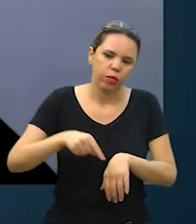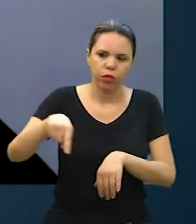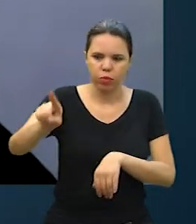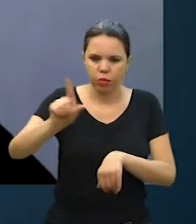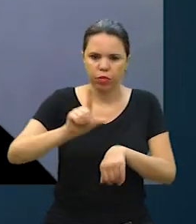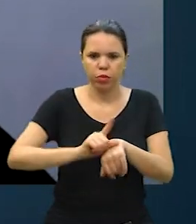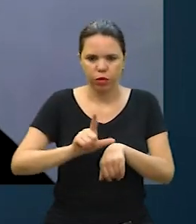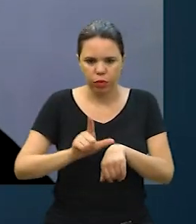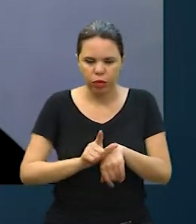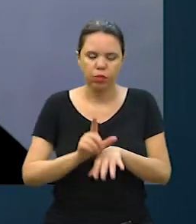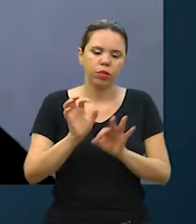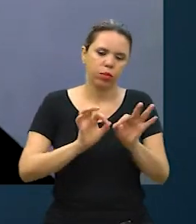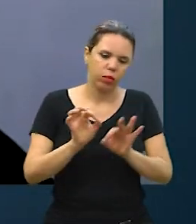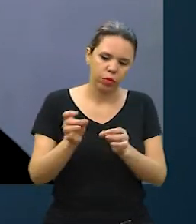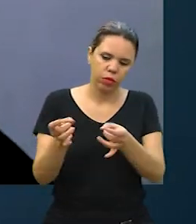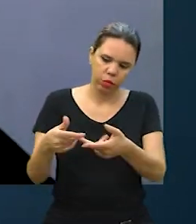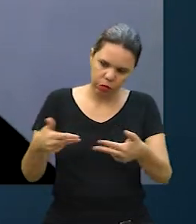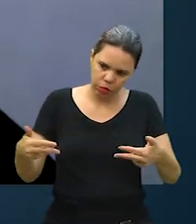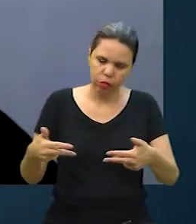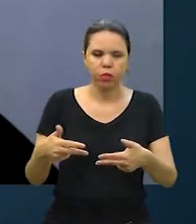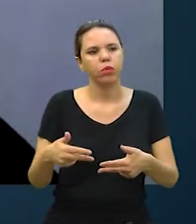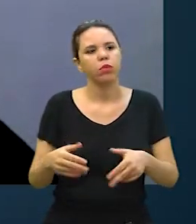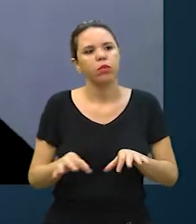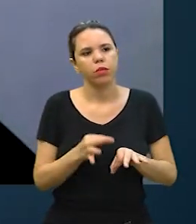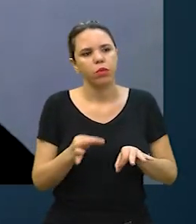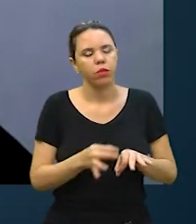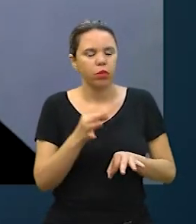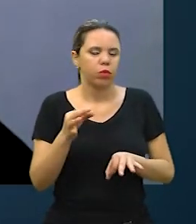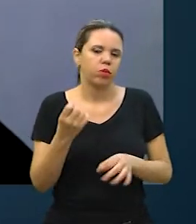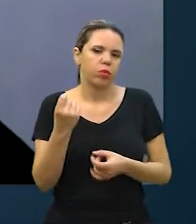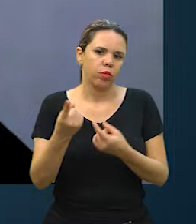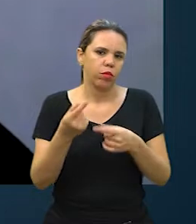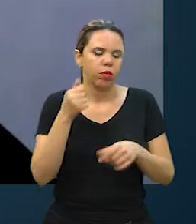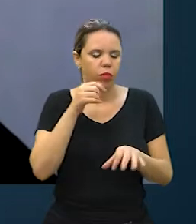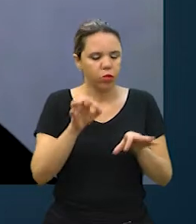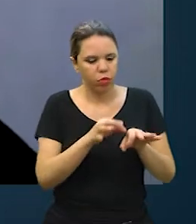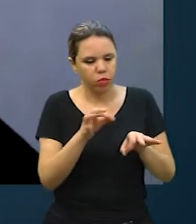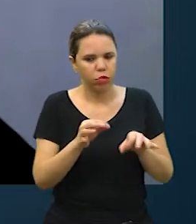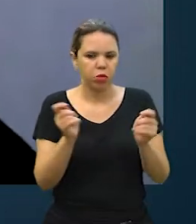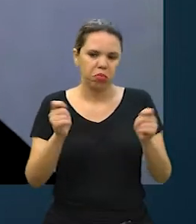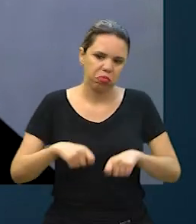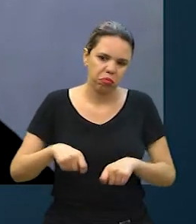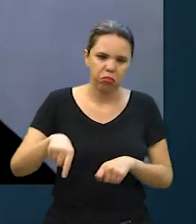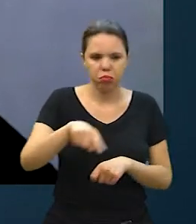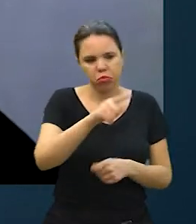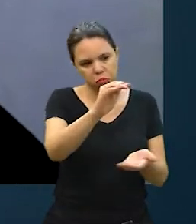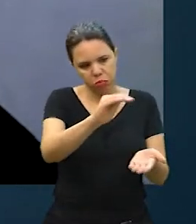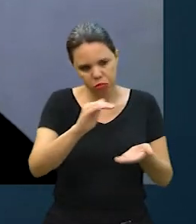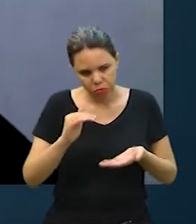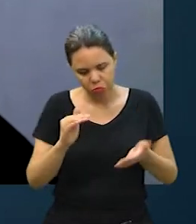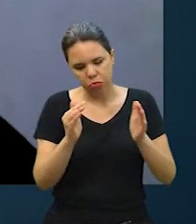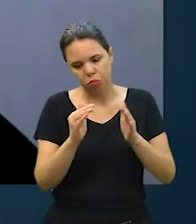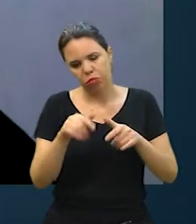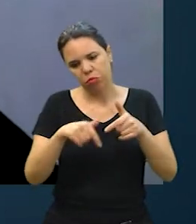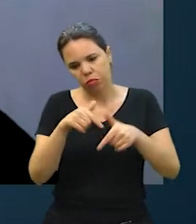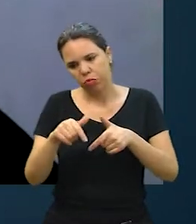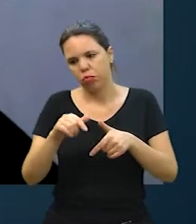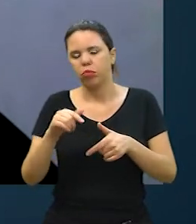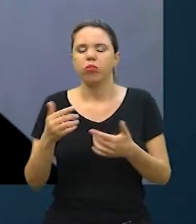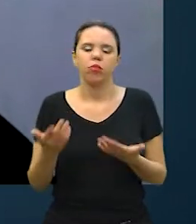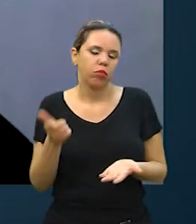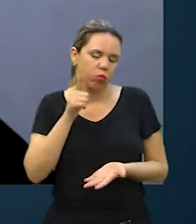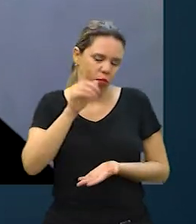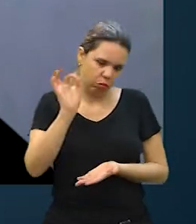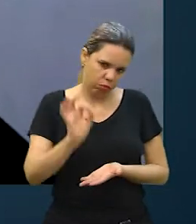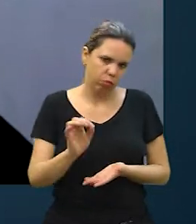ir realmente à loja para deixar suas peças. Se tivesse alguma costureira que pudesse ir coletar no seu ambiente de trabalho,